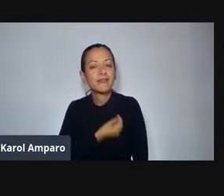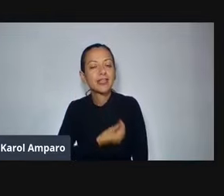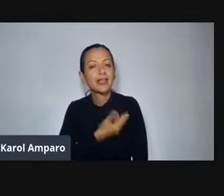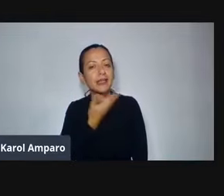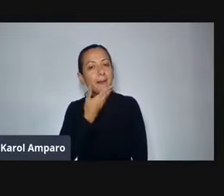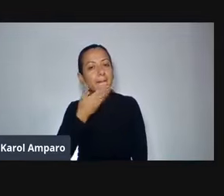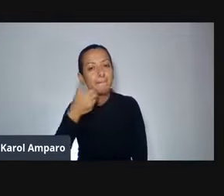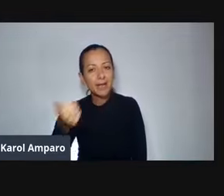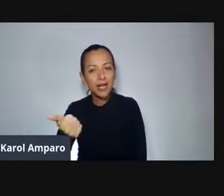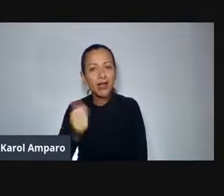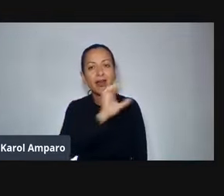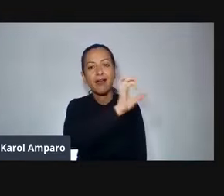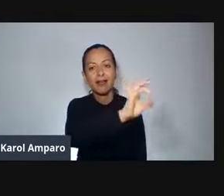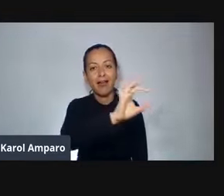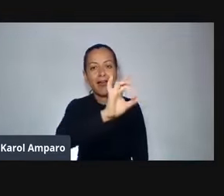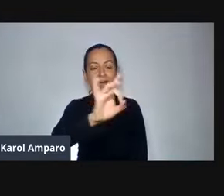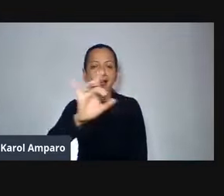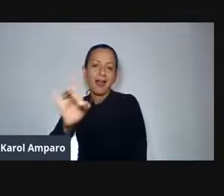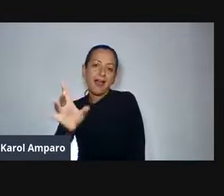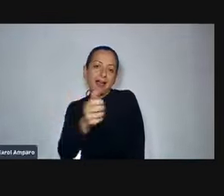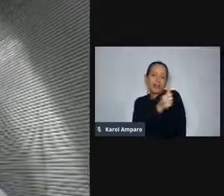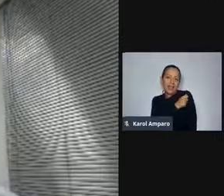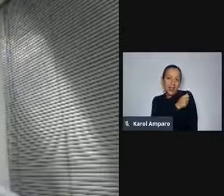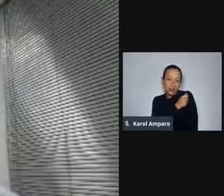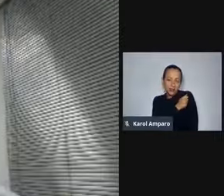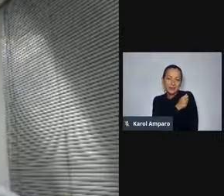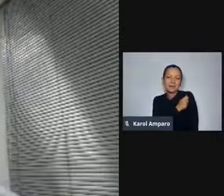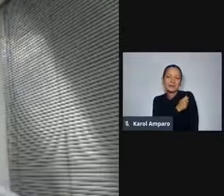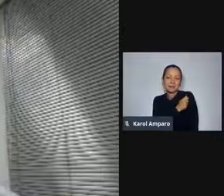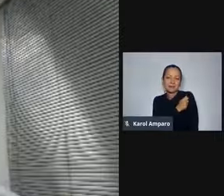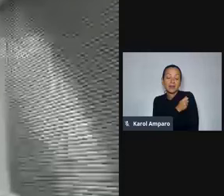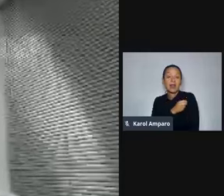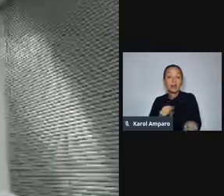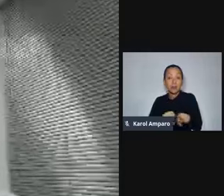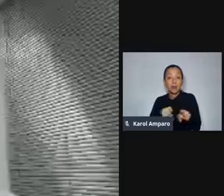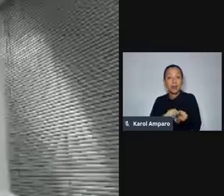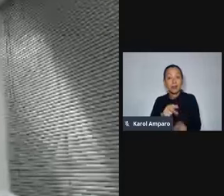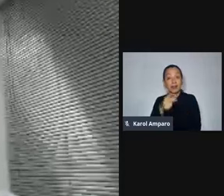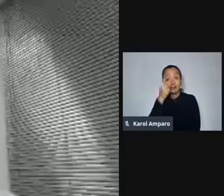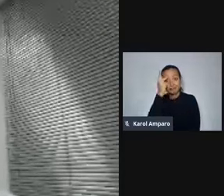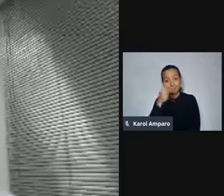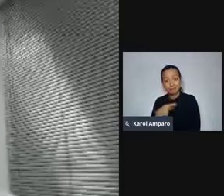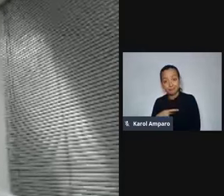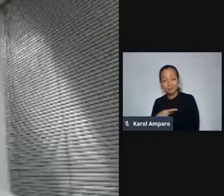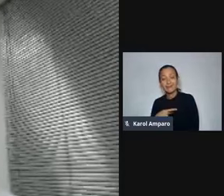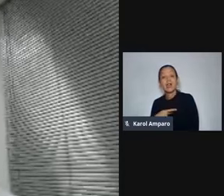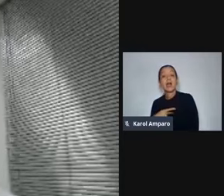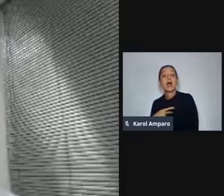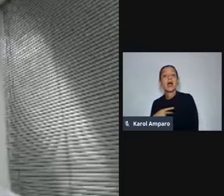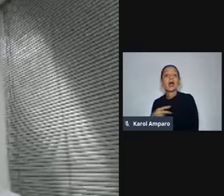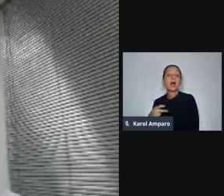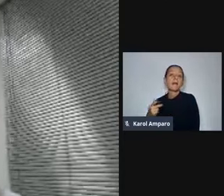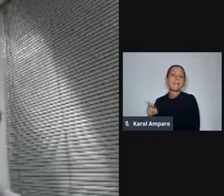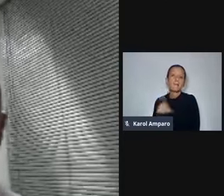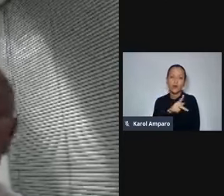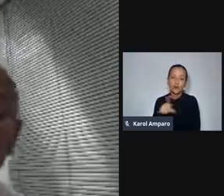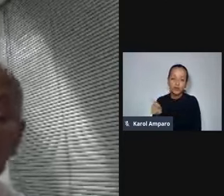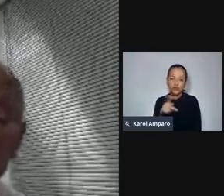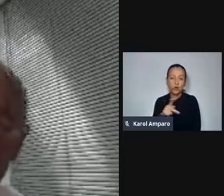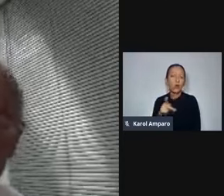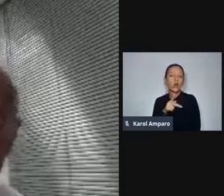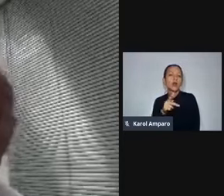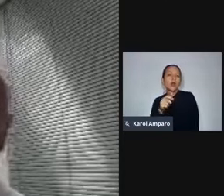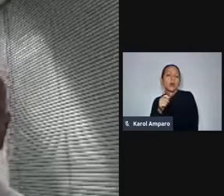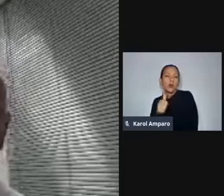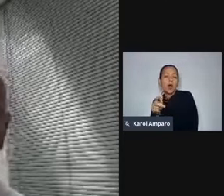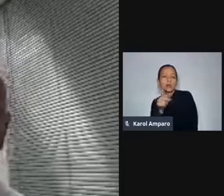de cada um dos nossos alunos, de cada um de nós, chamados mestres, contramestres, professores,